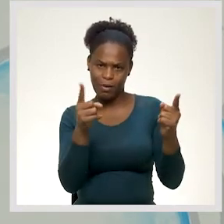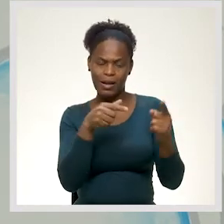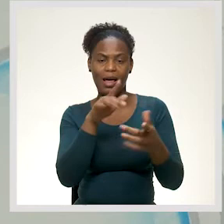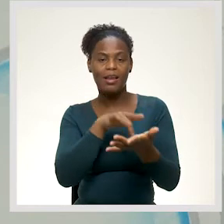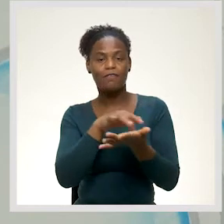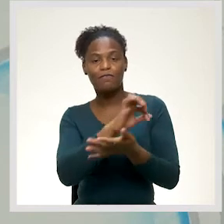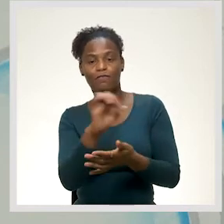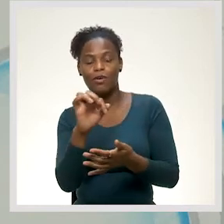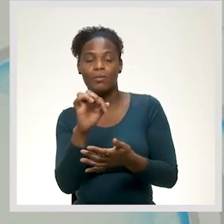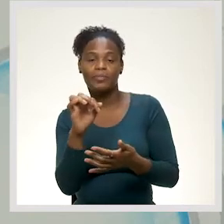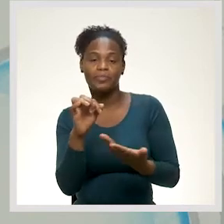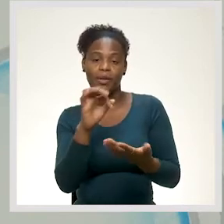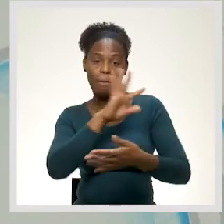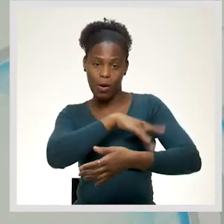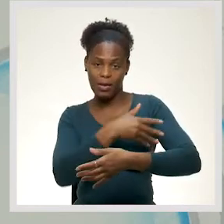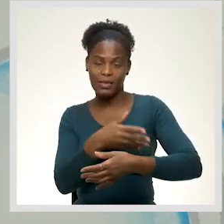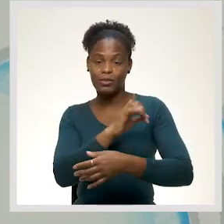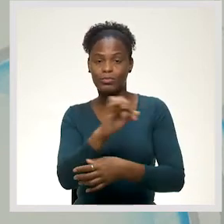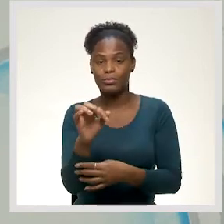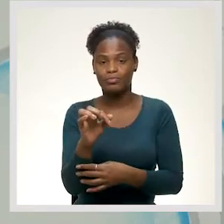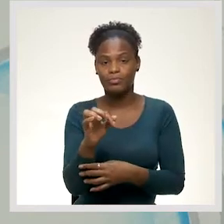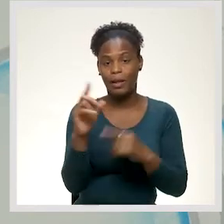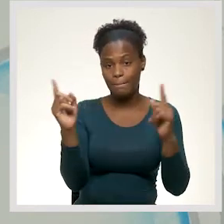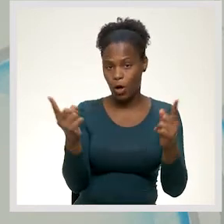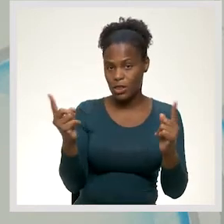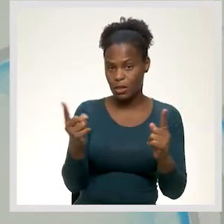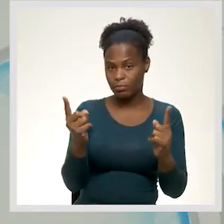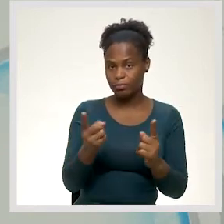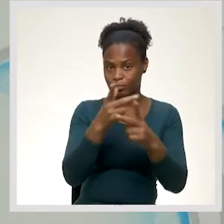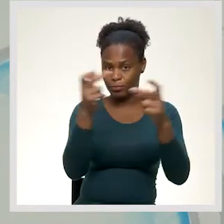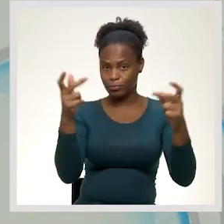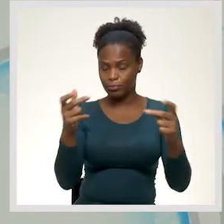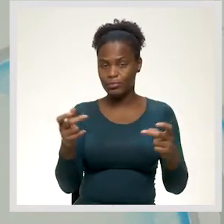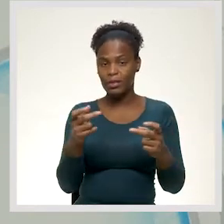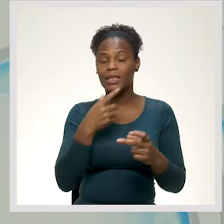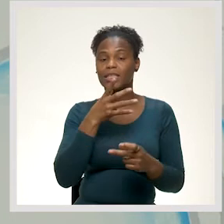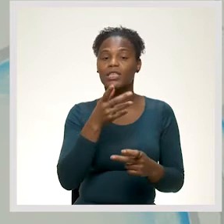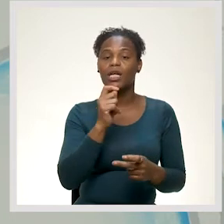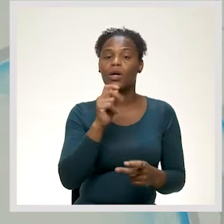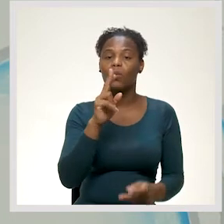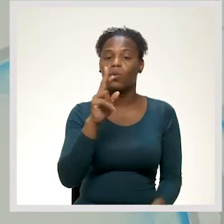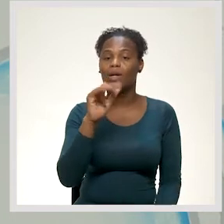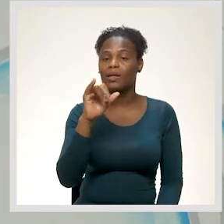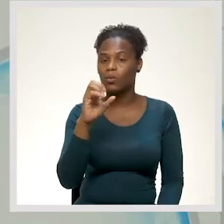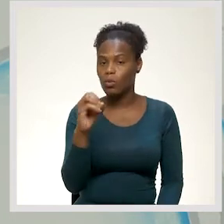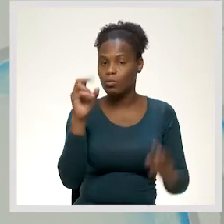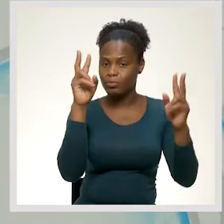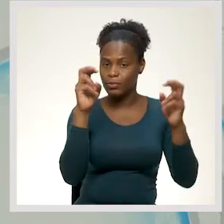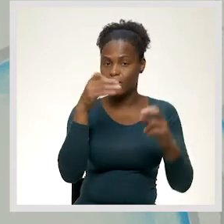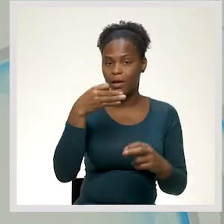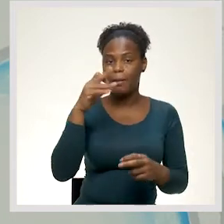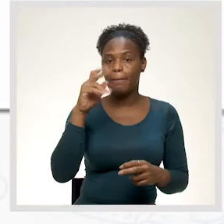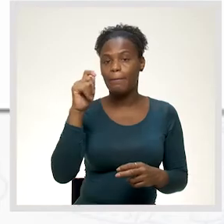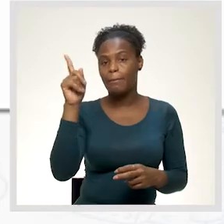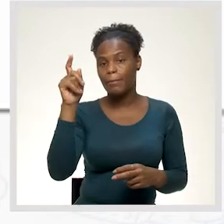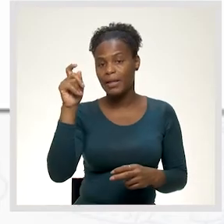obra poética, da sua poesia em prosa, intitulada Eurico, o Presbítero. Para